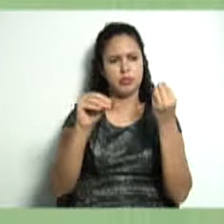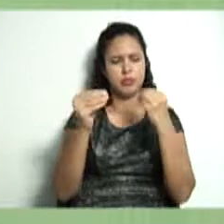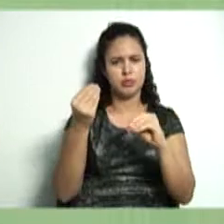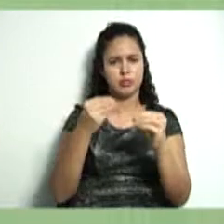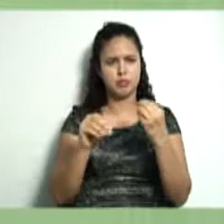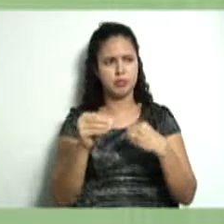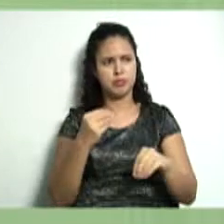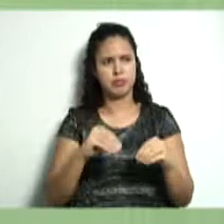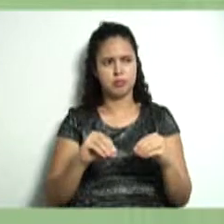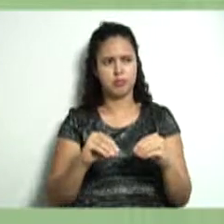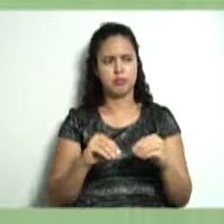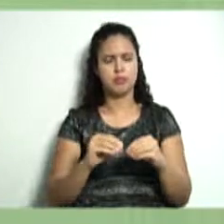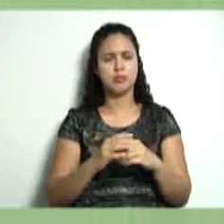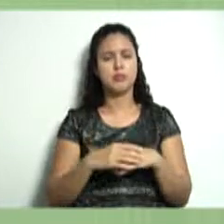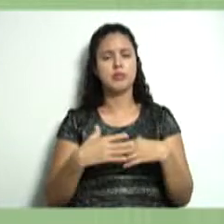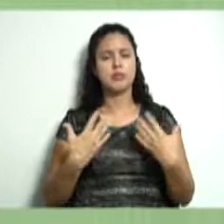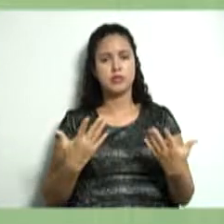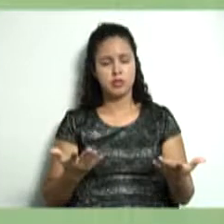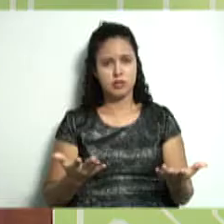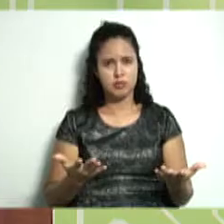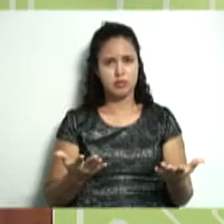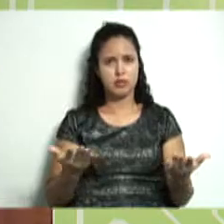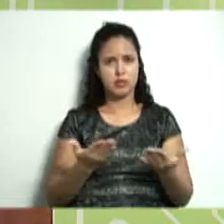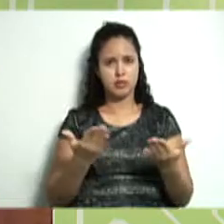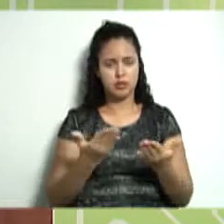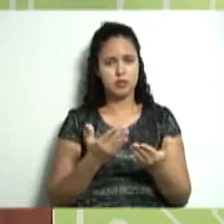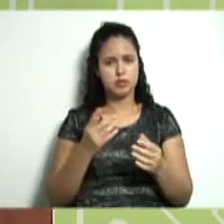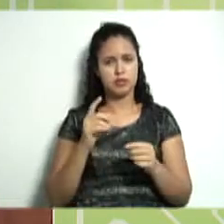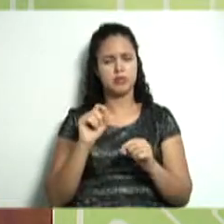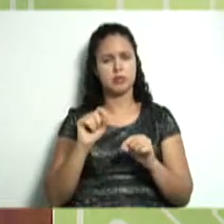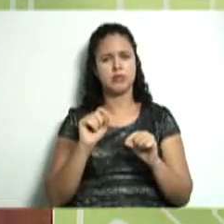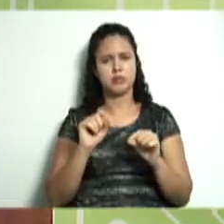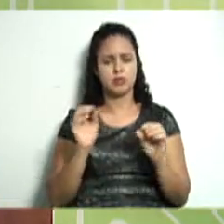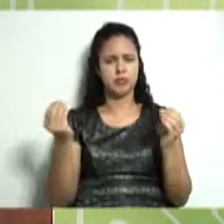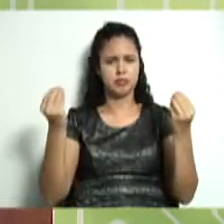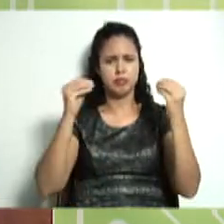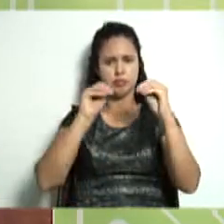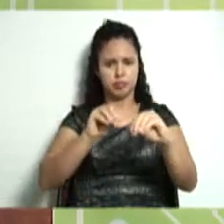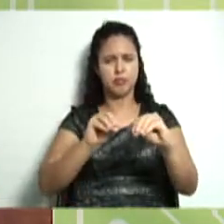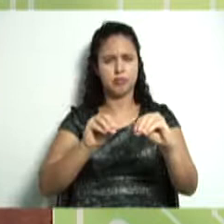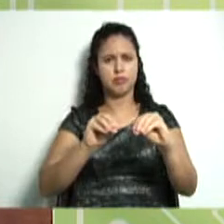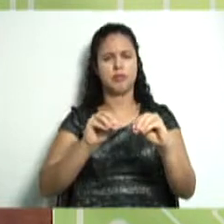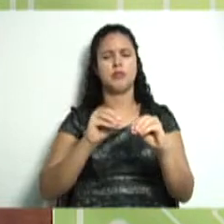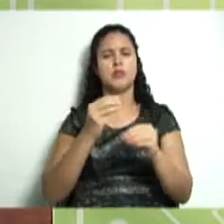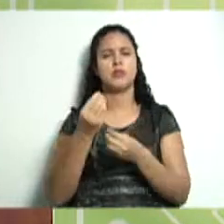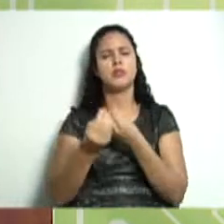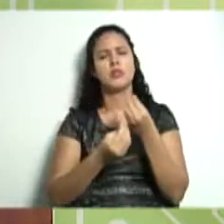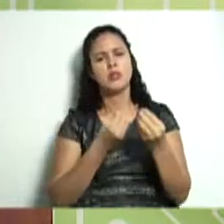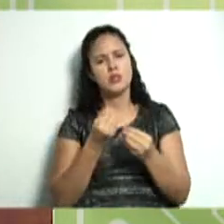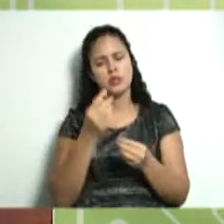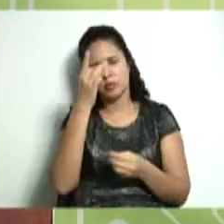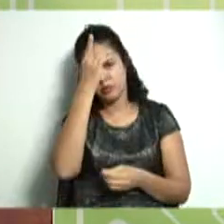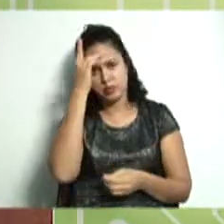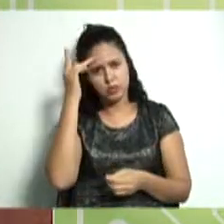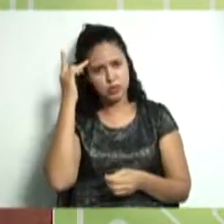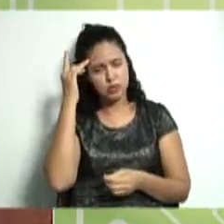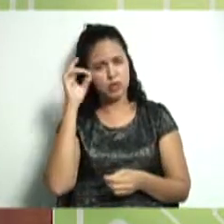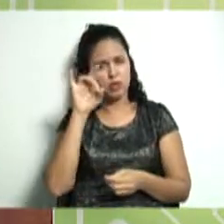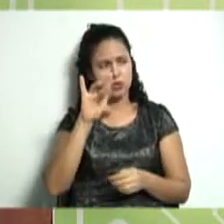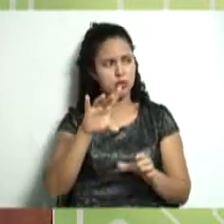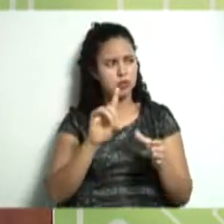que determinaram. Mas olha só para afirmar essa situação, as pessoas só saem de